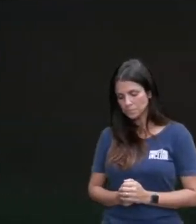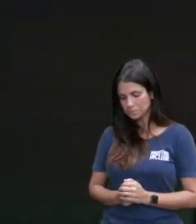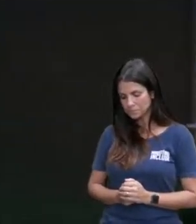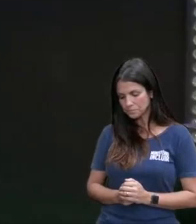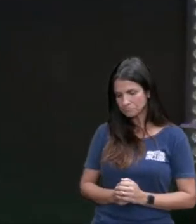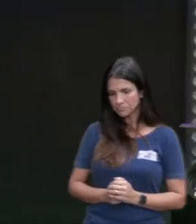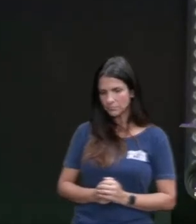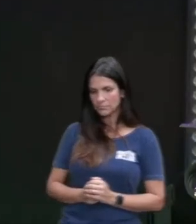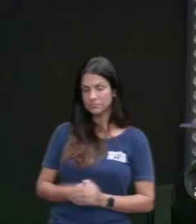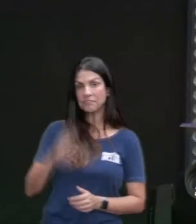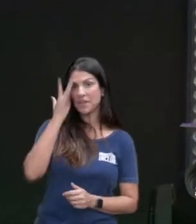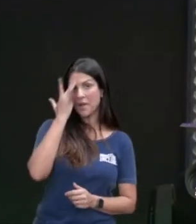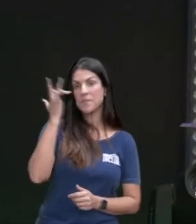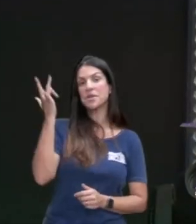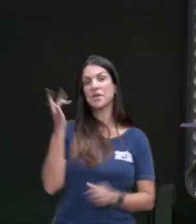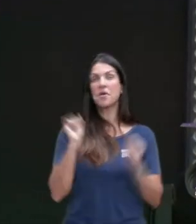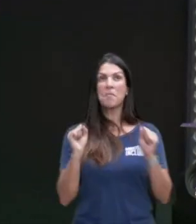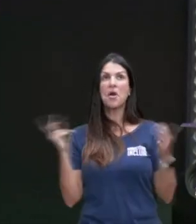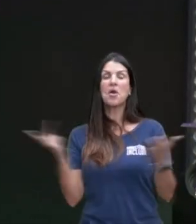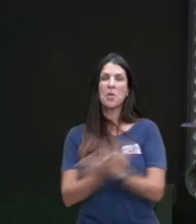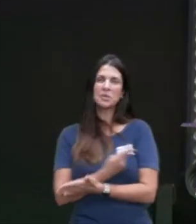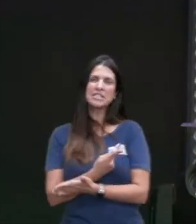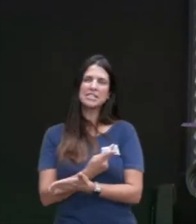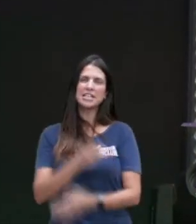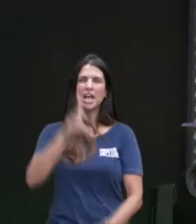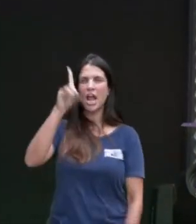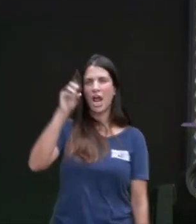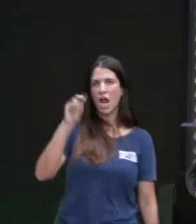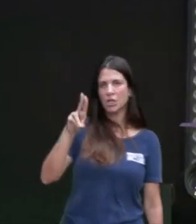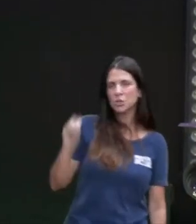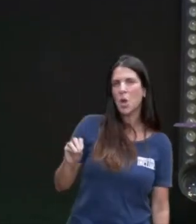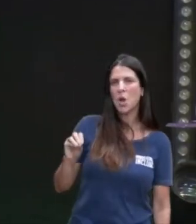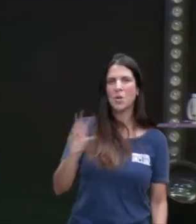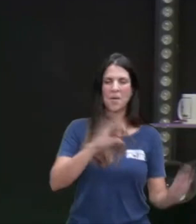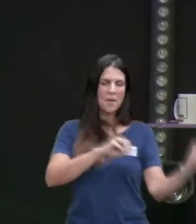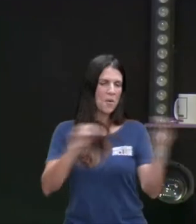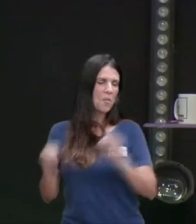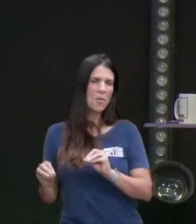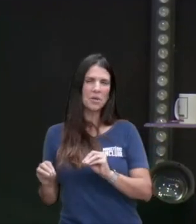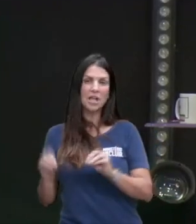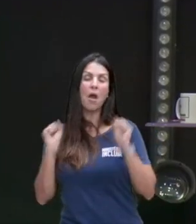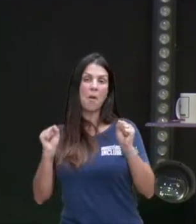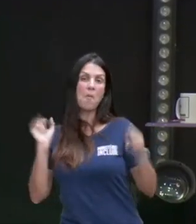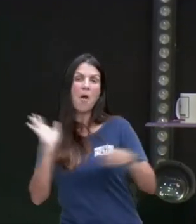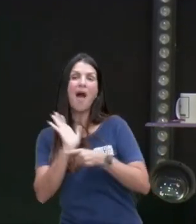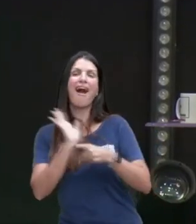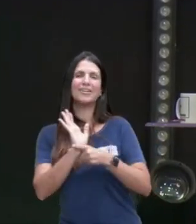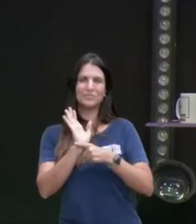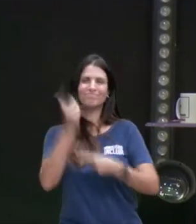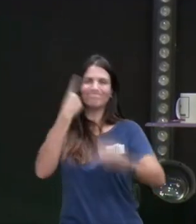e amanhã empresa dele fale tá fraca ele te liga e fala cara você tem potencial para tocar essa aqui você quer